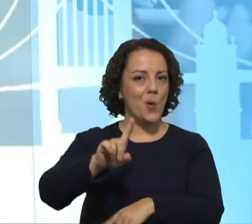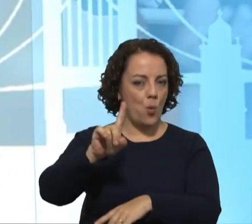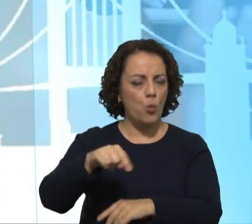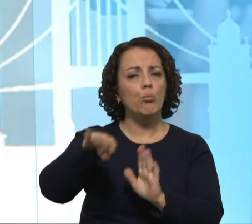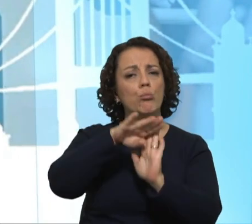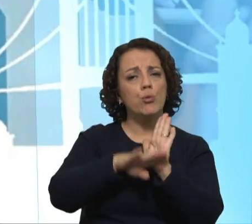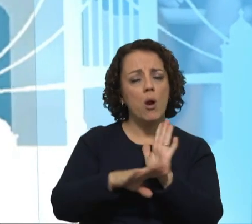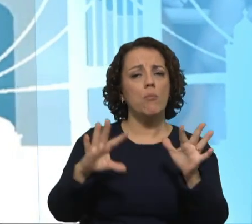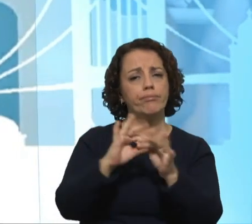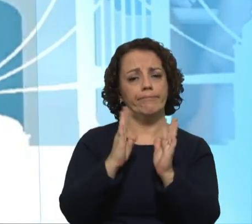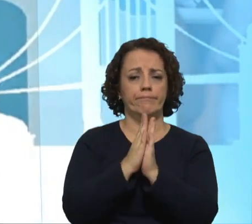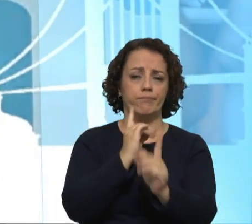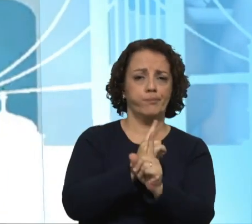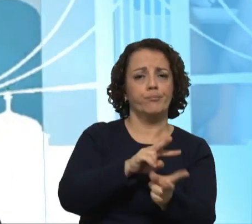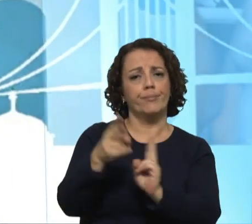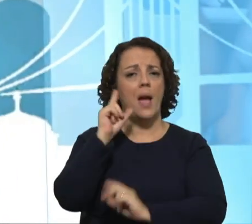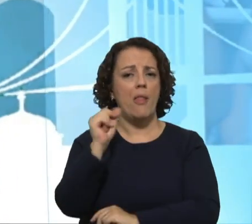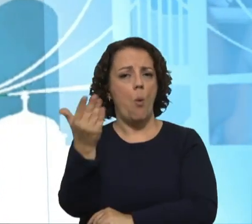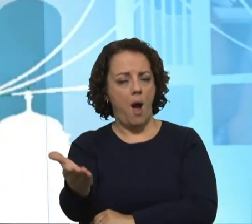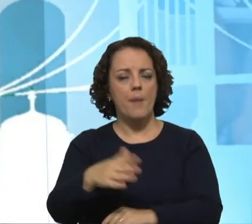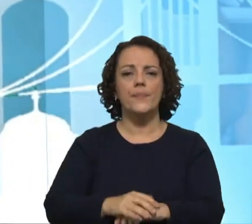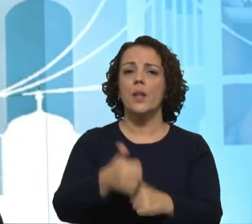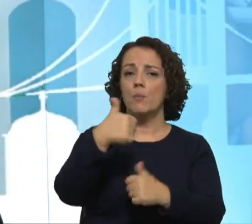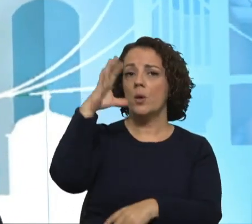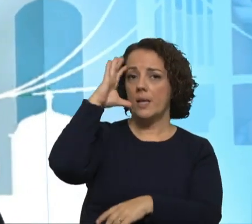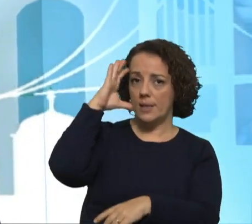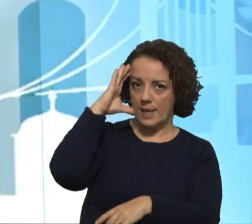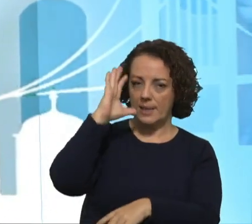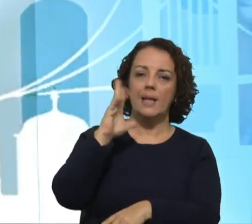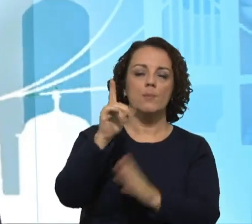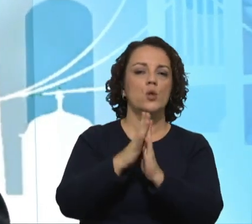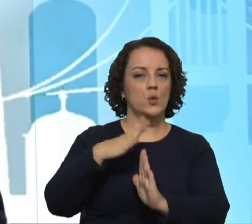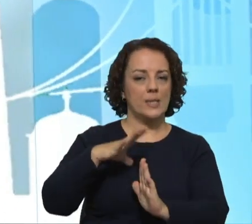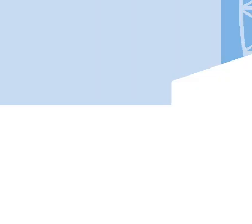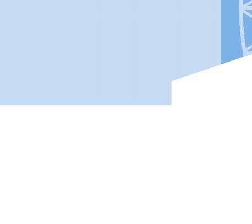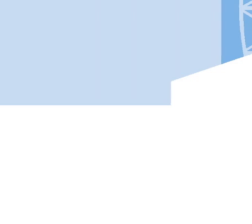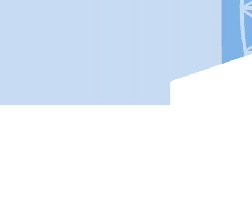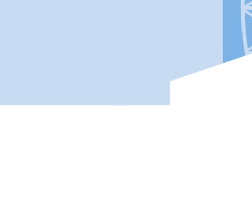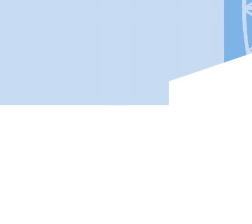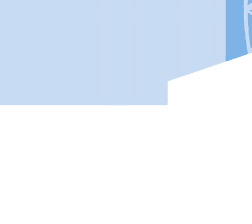edição rádio do programa Eclésia. Tenha uma boa tarde. Até amanhã, se Deus quiser.